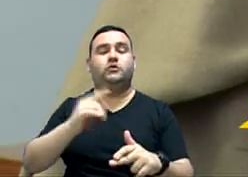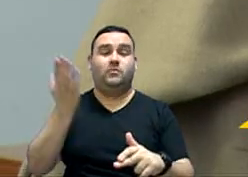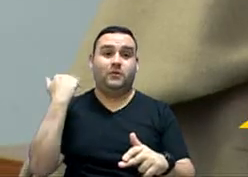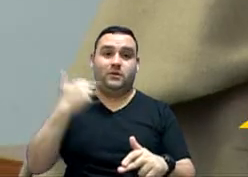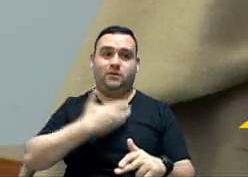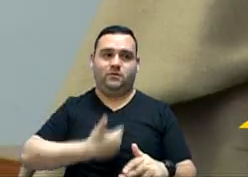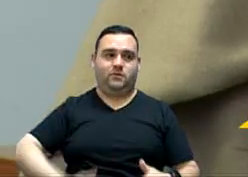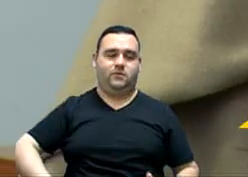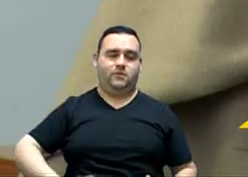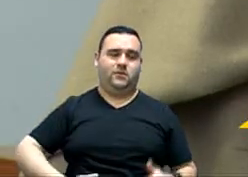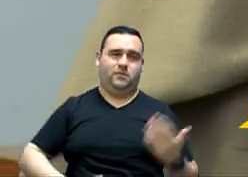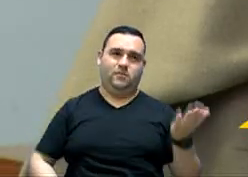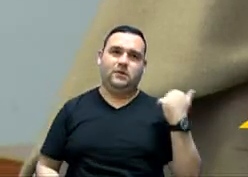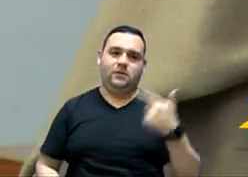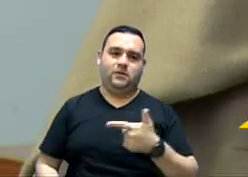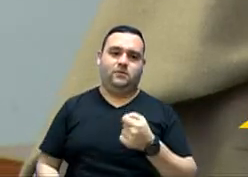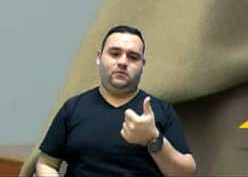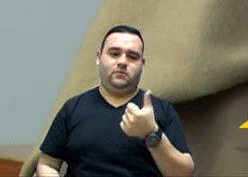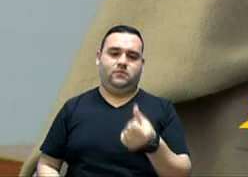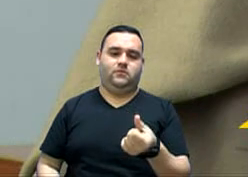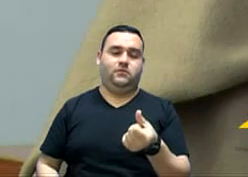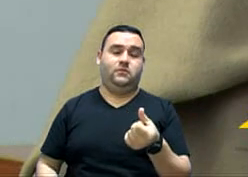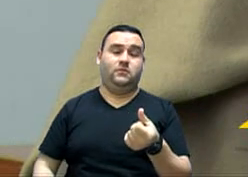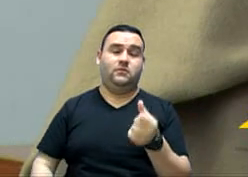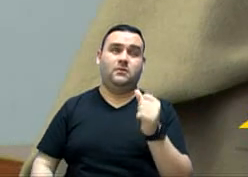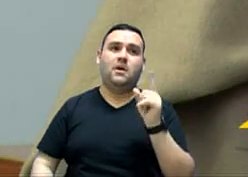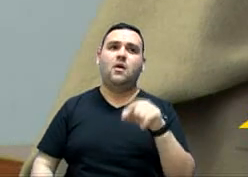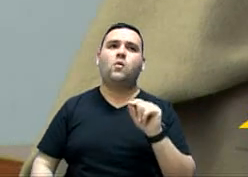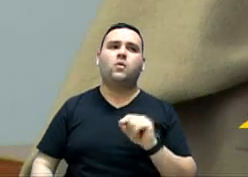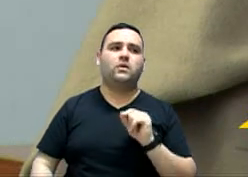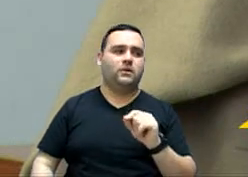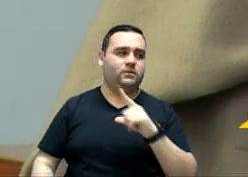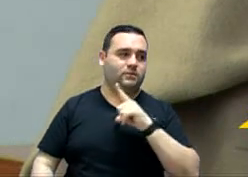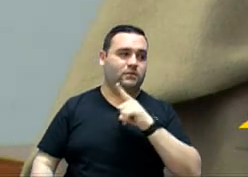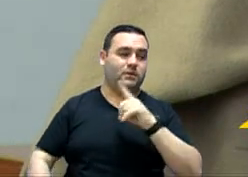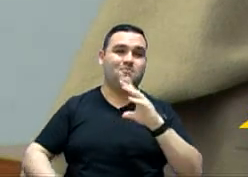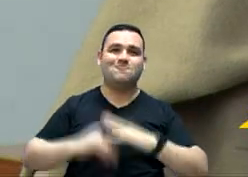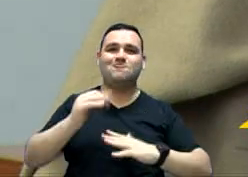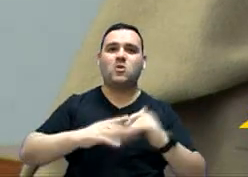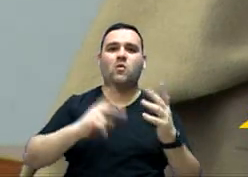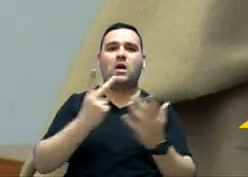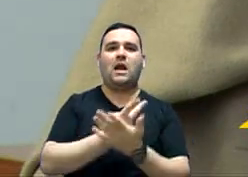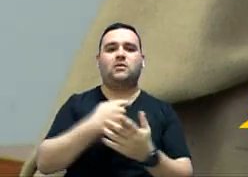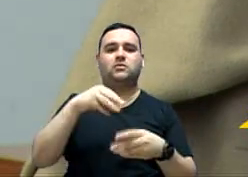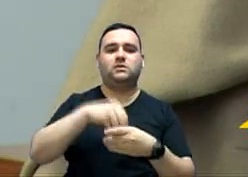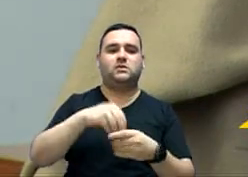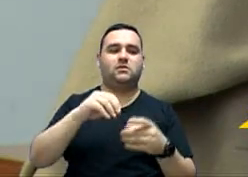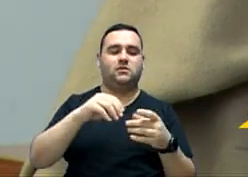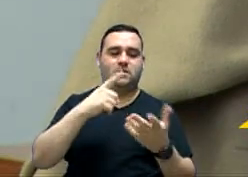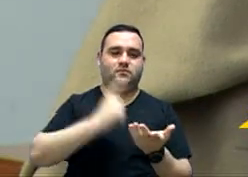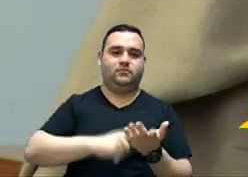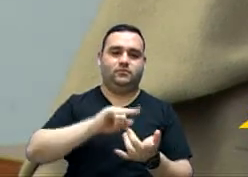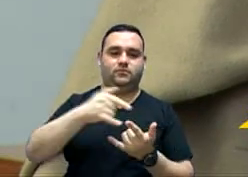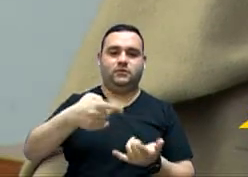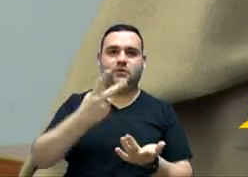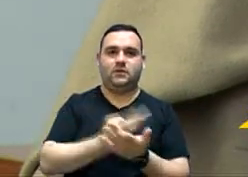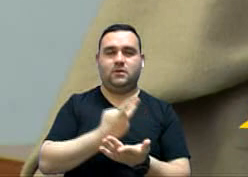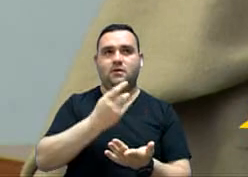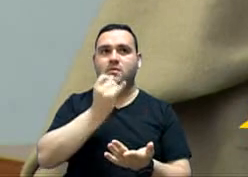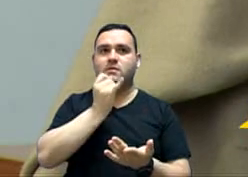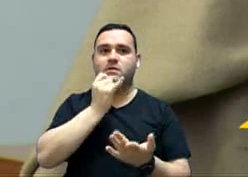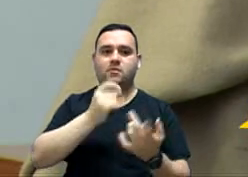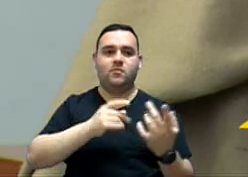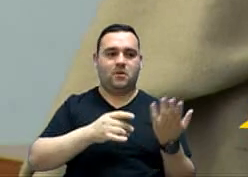governo anterior, em 2016, foi praticado um ato ilícito dentro do contrato. Em vez